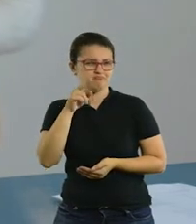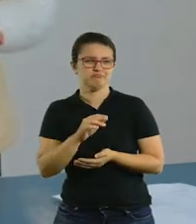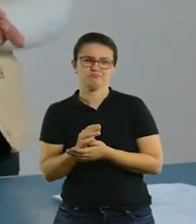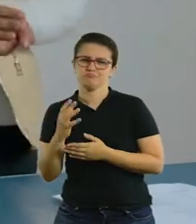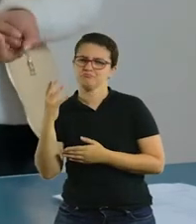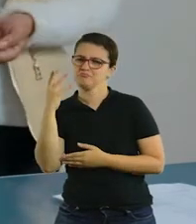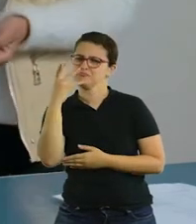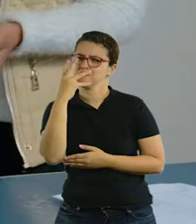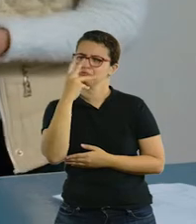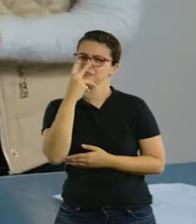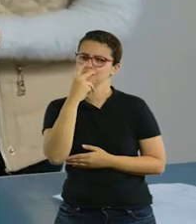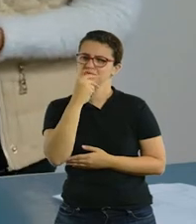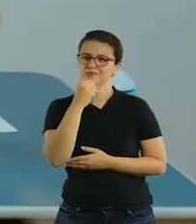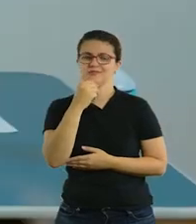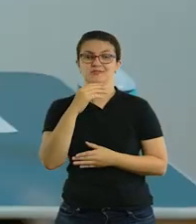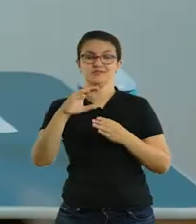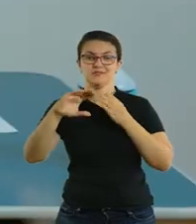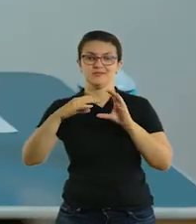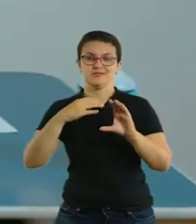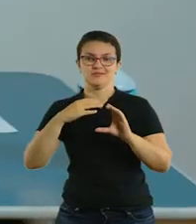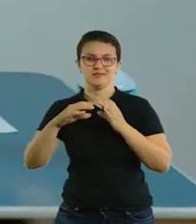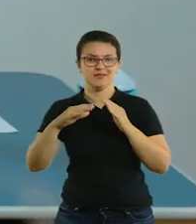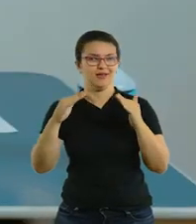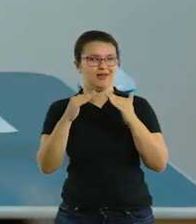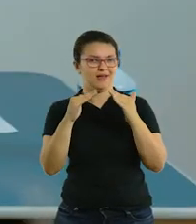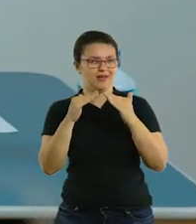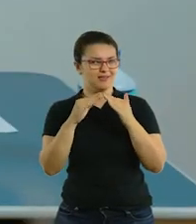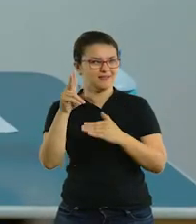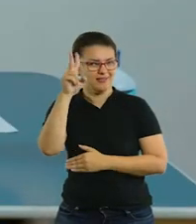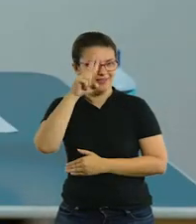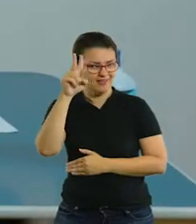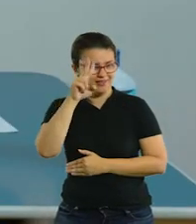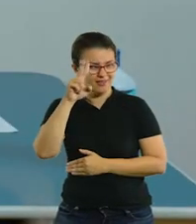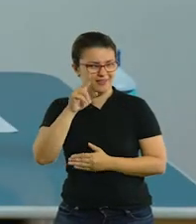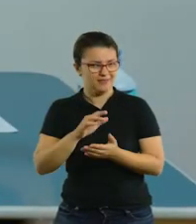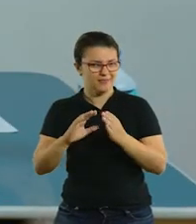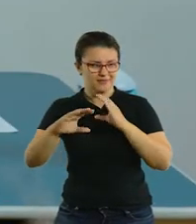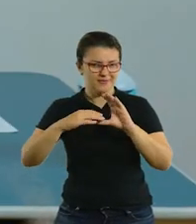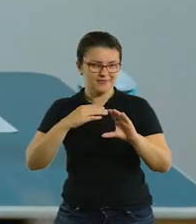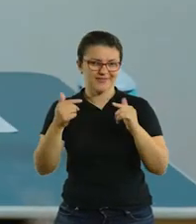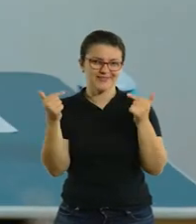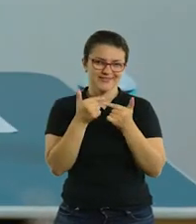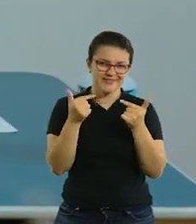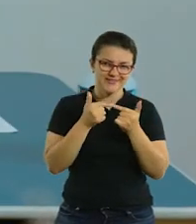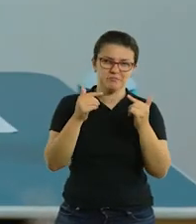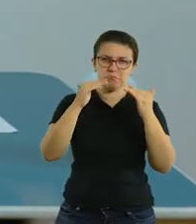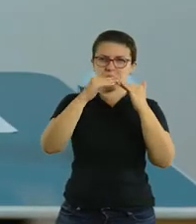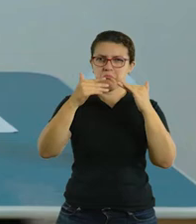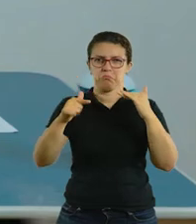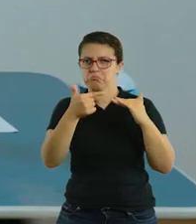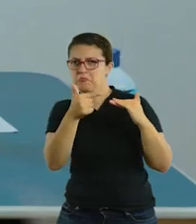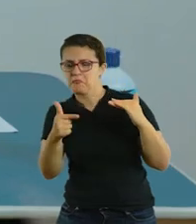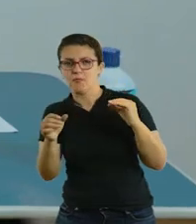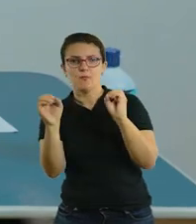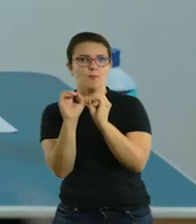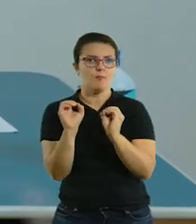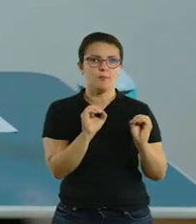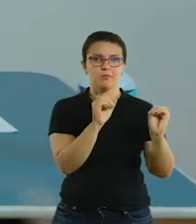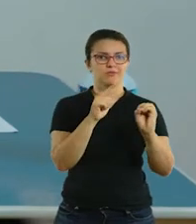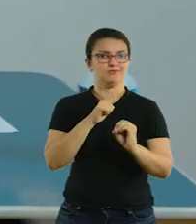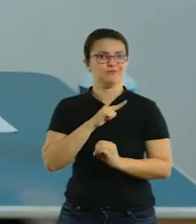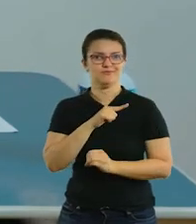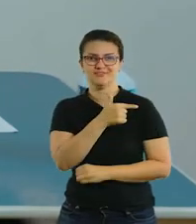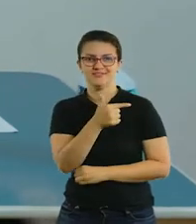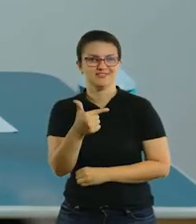Tenho certeza que vocês conhecem a música A Casa, né? Aquela música da casa que era muito engraçada, não tinha teto, não tinha nada. Então,